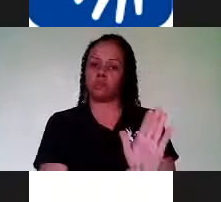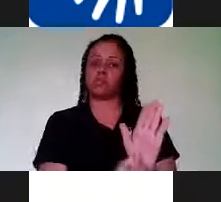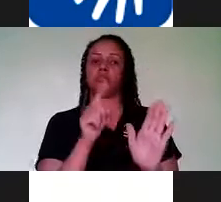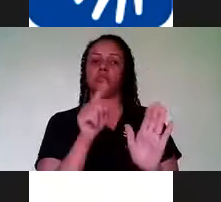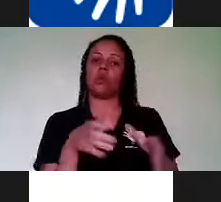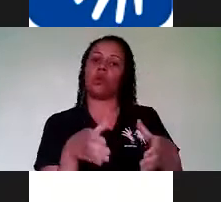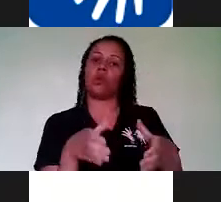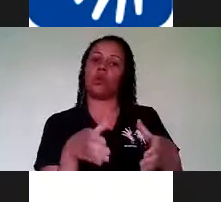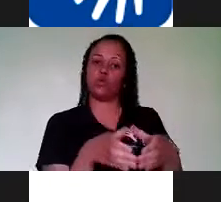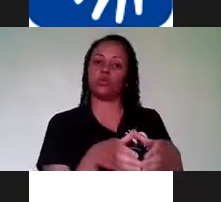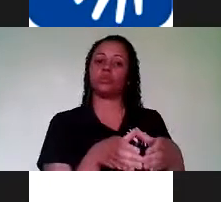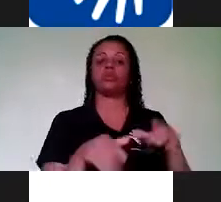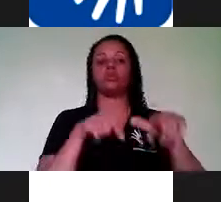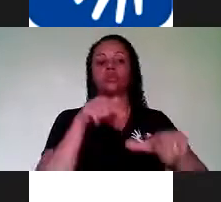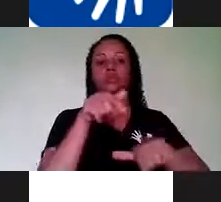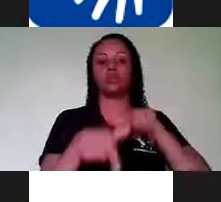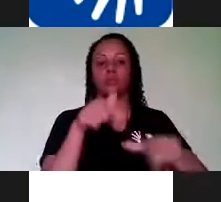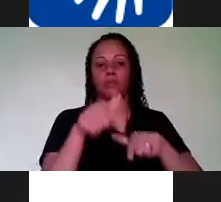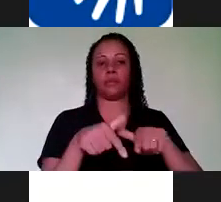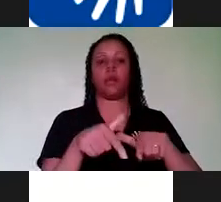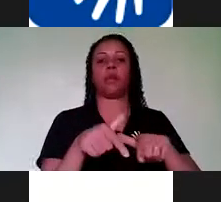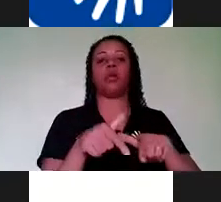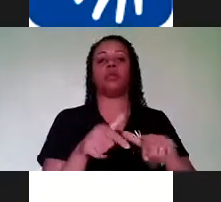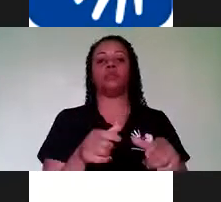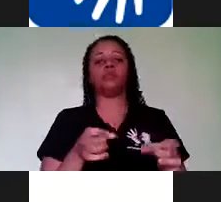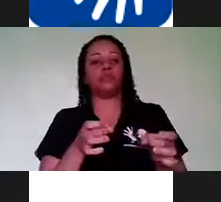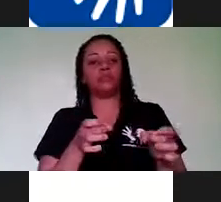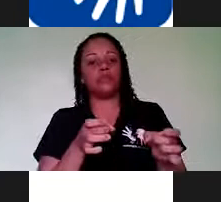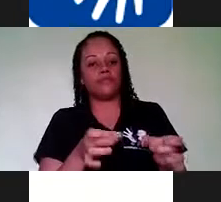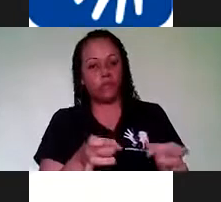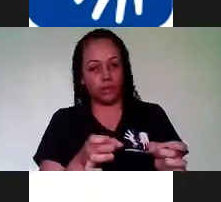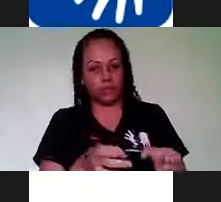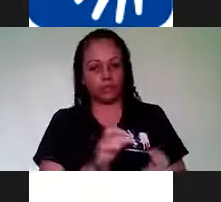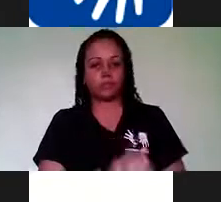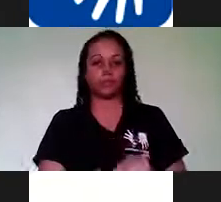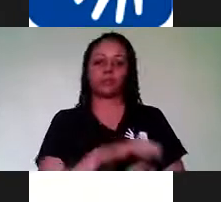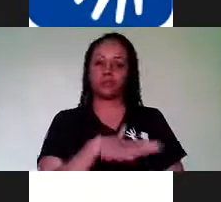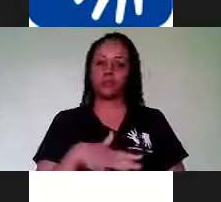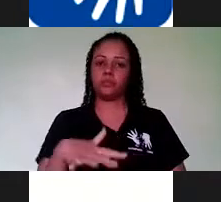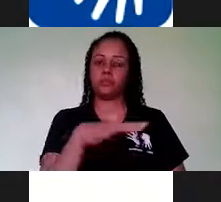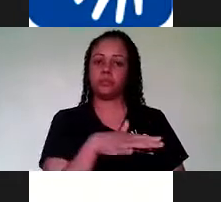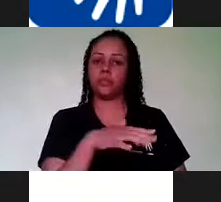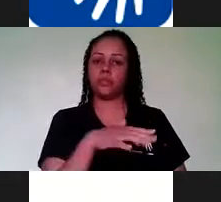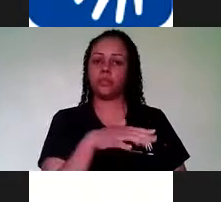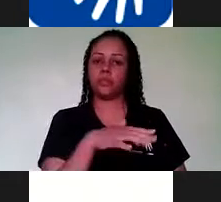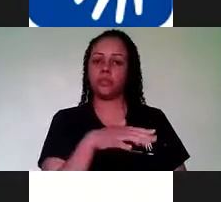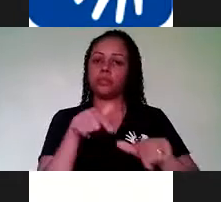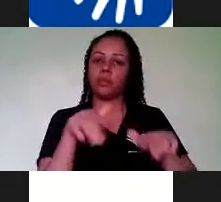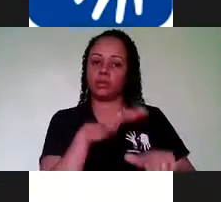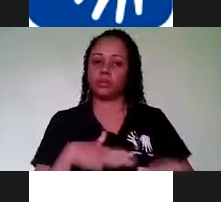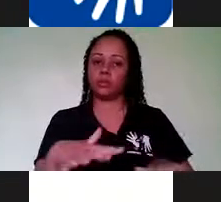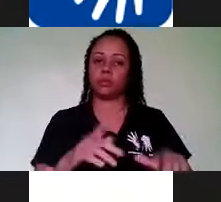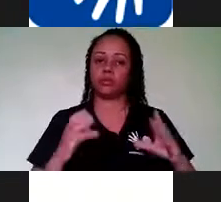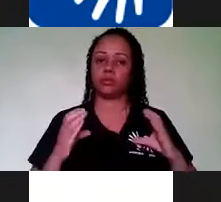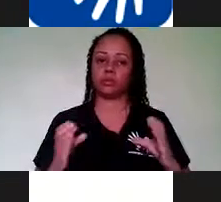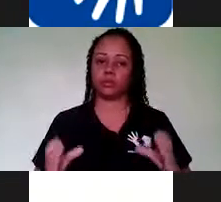trabalhadores do comércio. Como eu sei que nem todos têm uma profundidade sobre o trabalho do Espaço da Cidadania e da